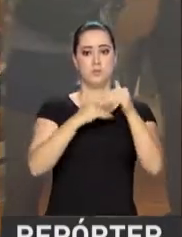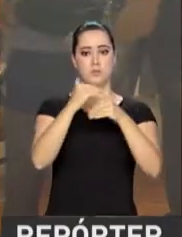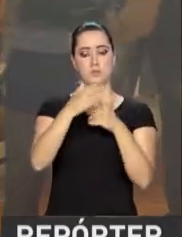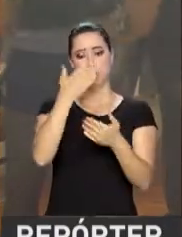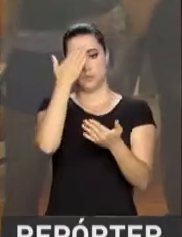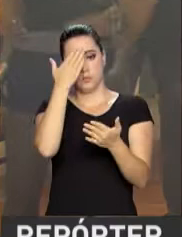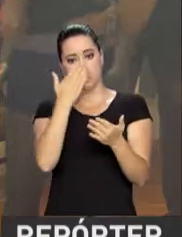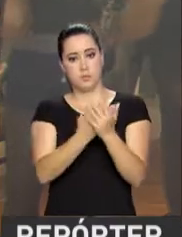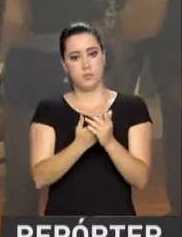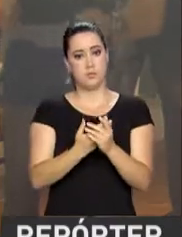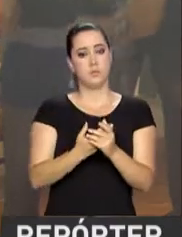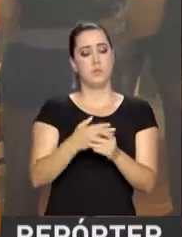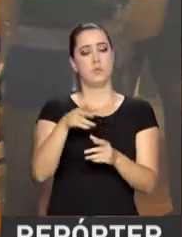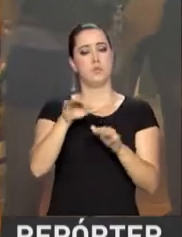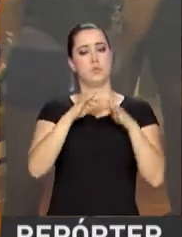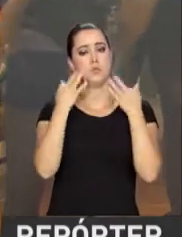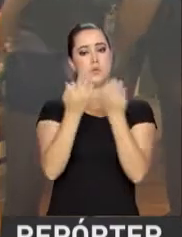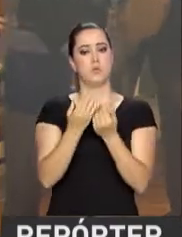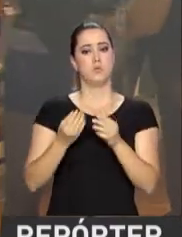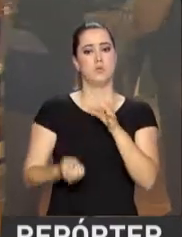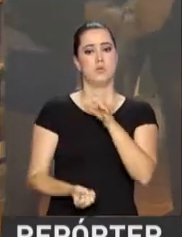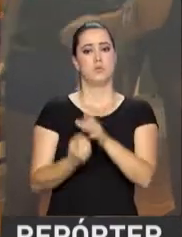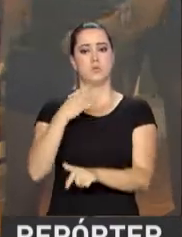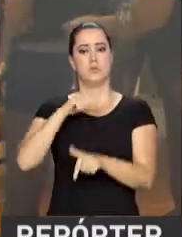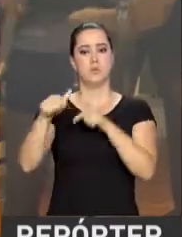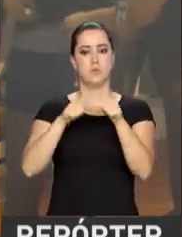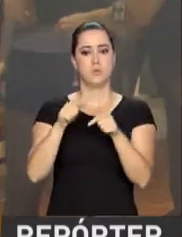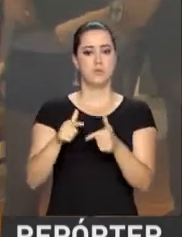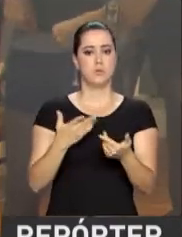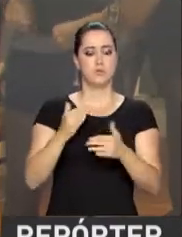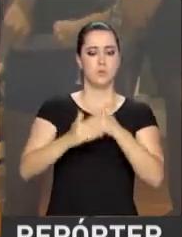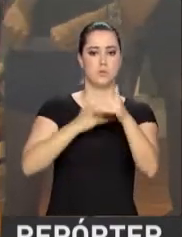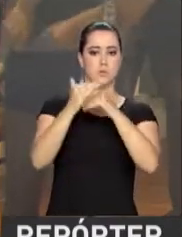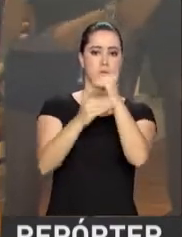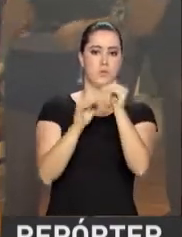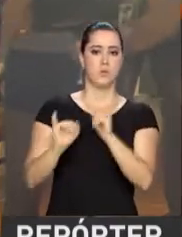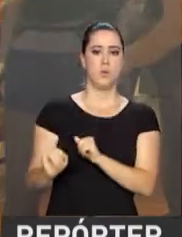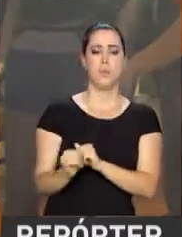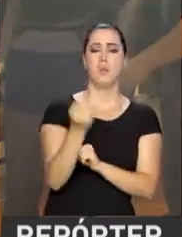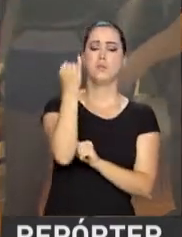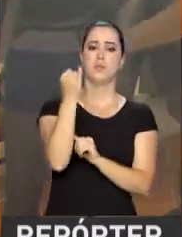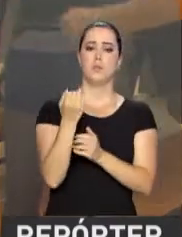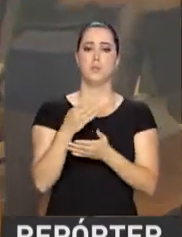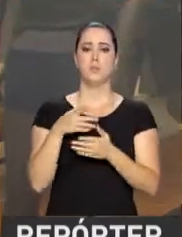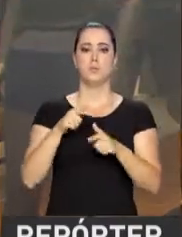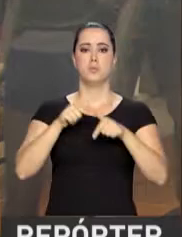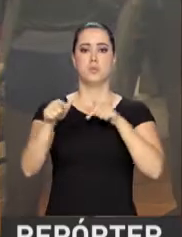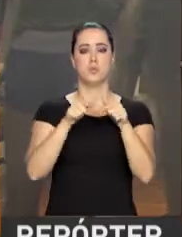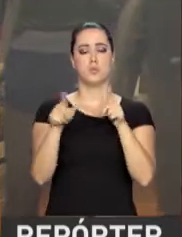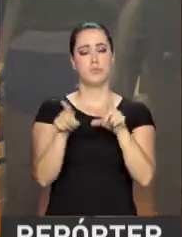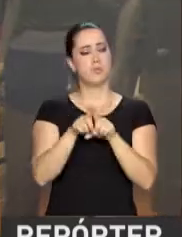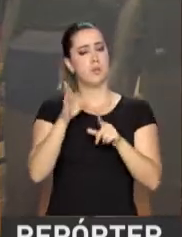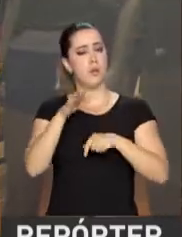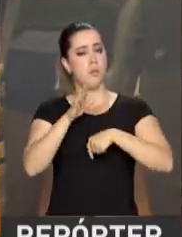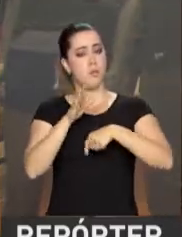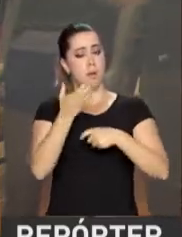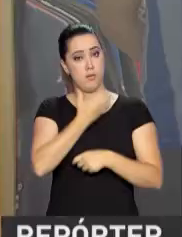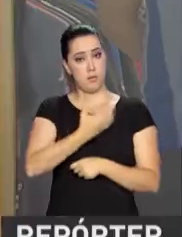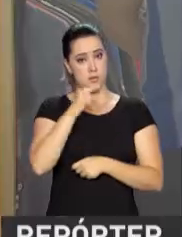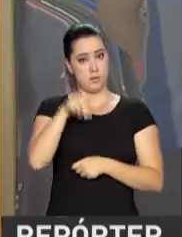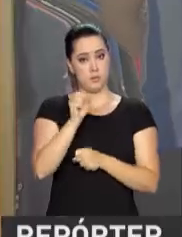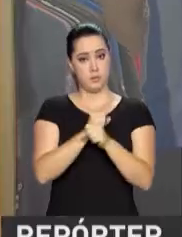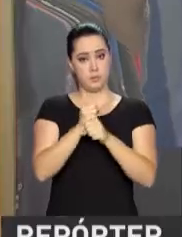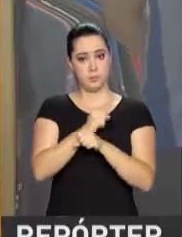confiança das famílias está gerando uma expectativa de aumento da oferta de empregos temporários no natal deste ano